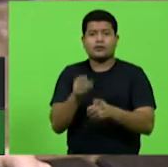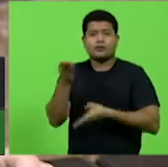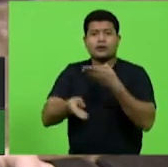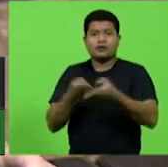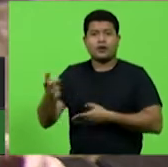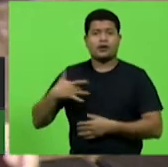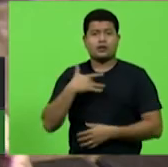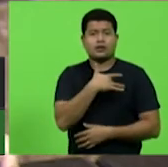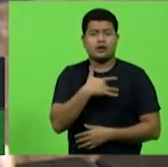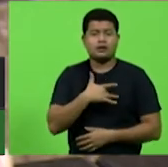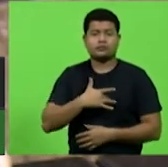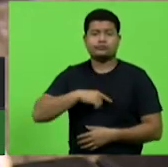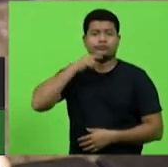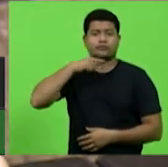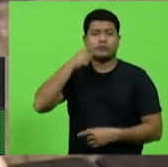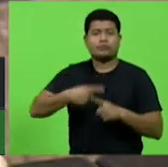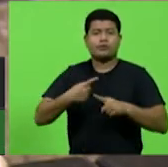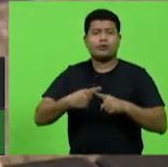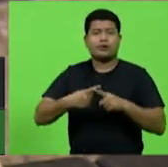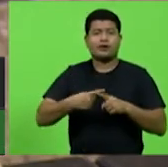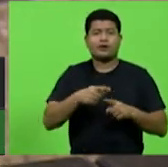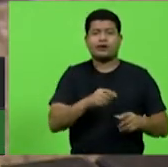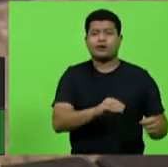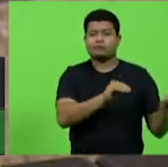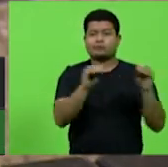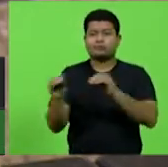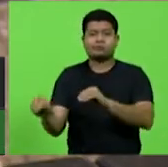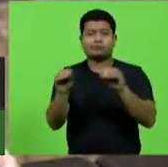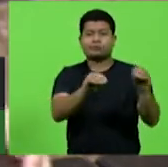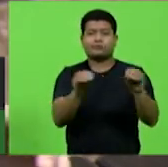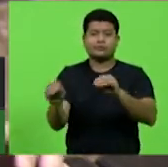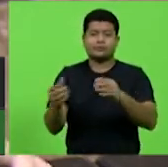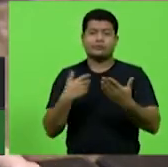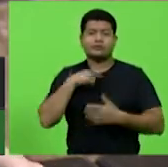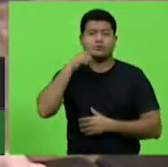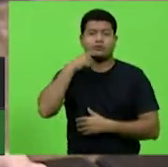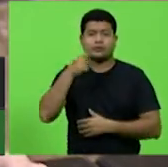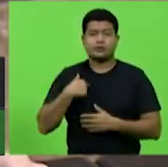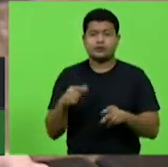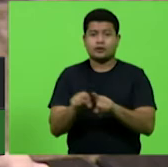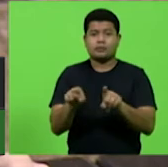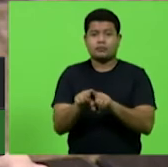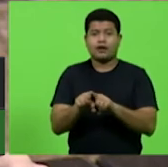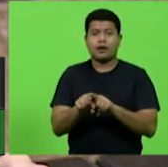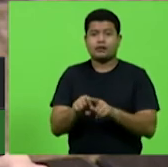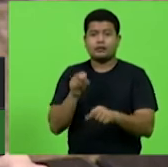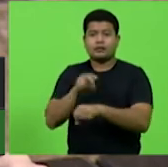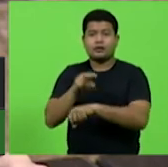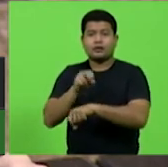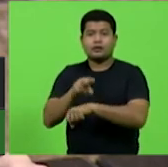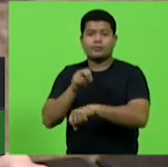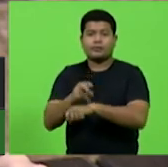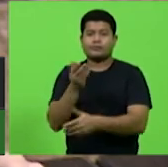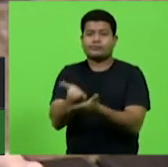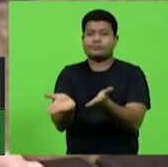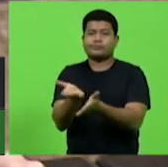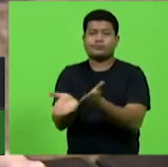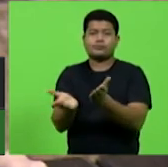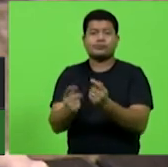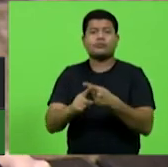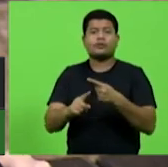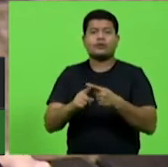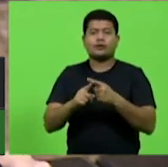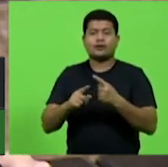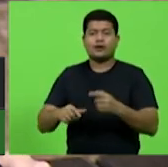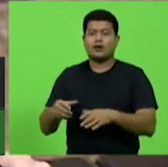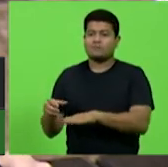locomoção. São oportunidades de emprego que são perdidas porque a locomoção dentro do estado é mais difícil. Pois é, é